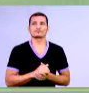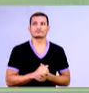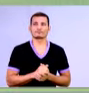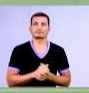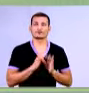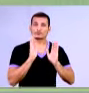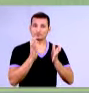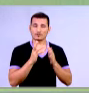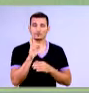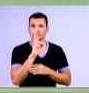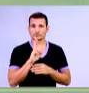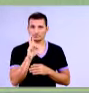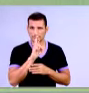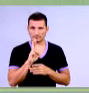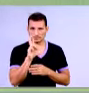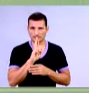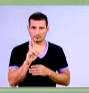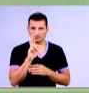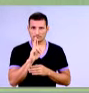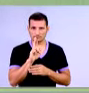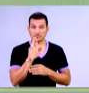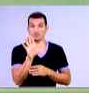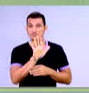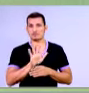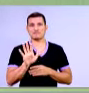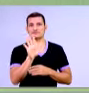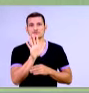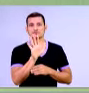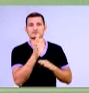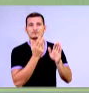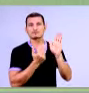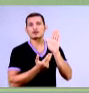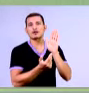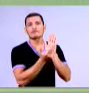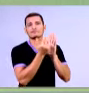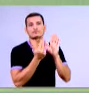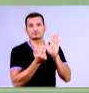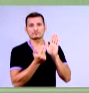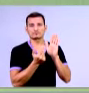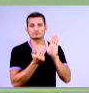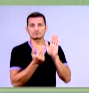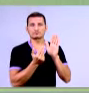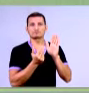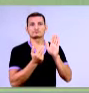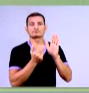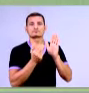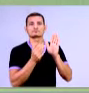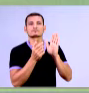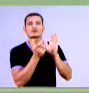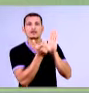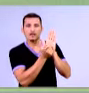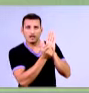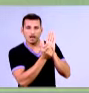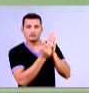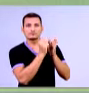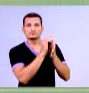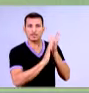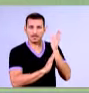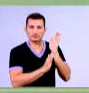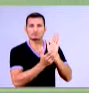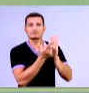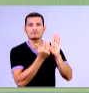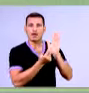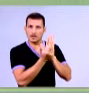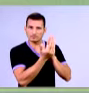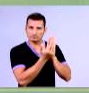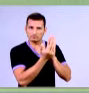já utiliza a interface gráfica, né, recursos como caixas de diálogo, texto, imagens,